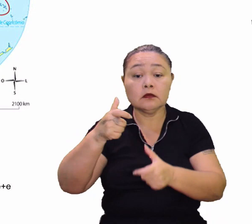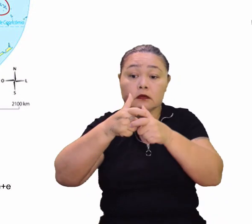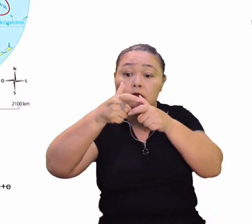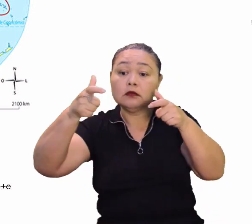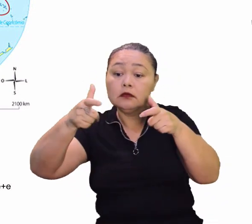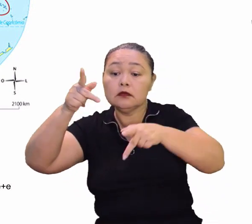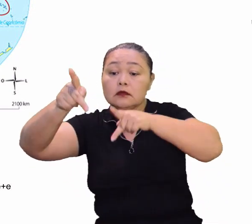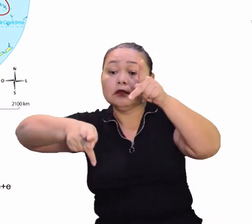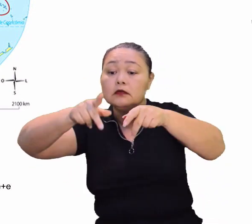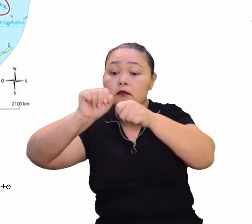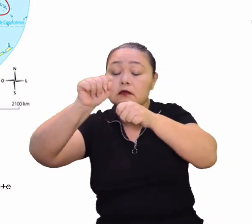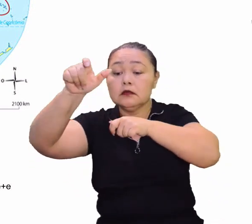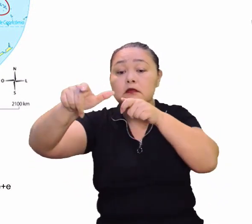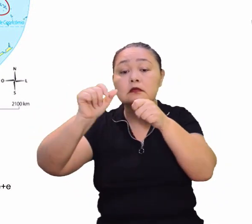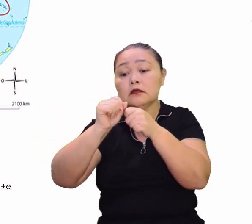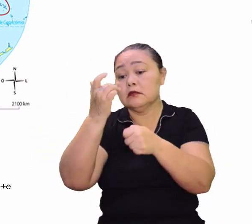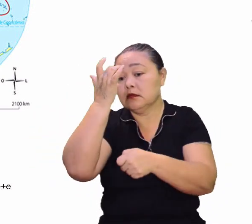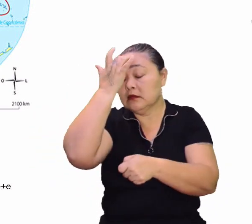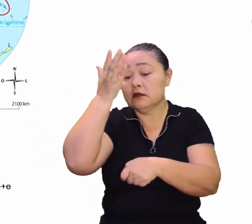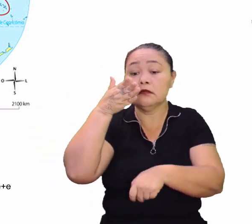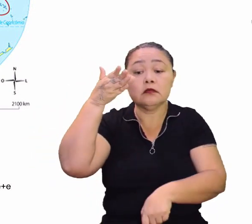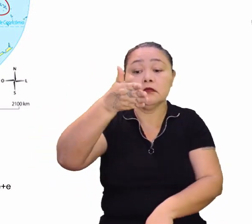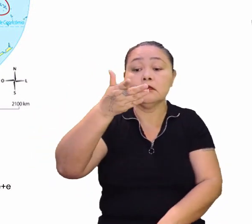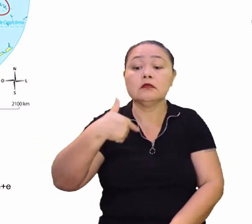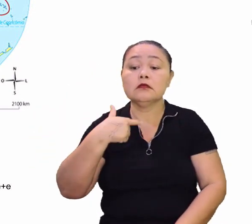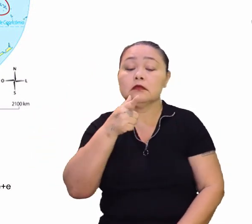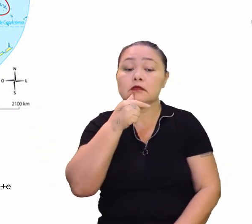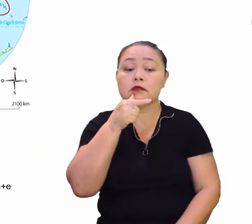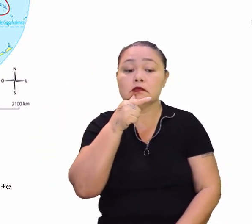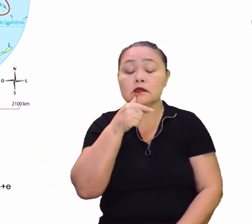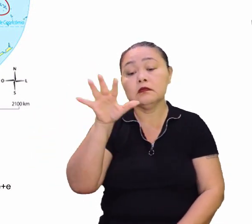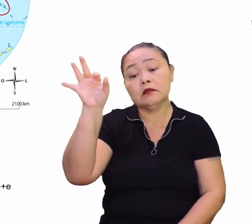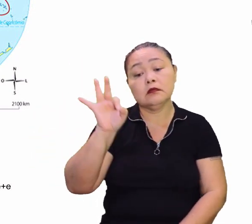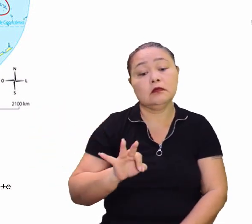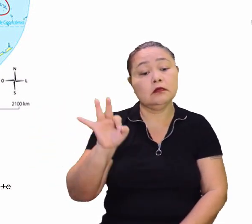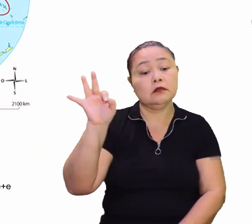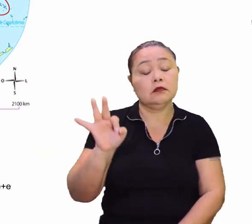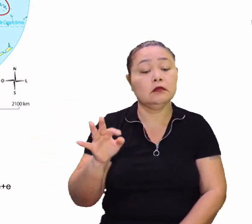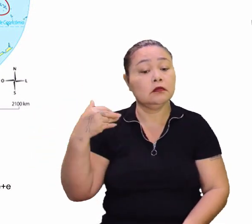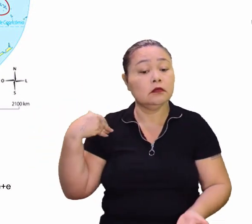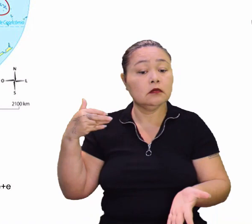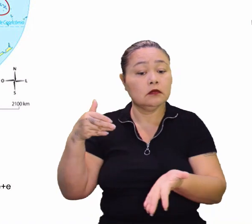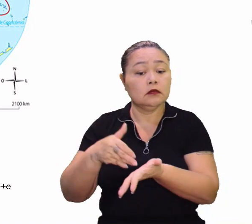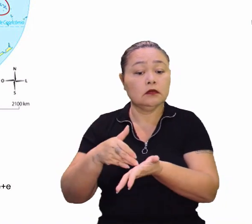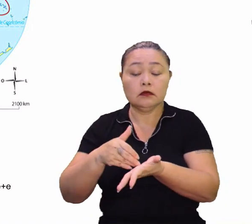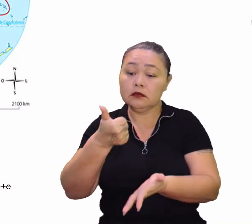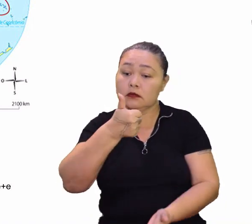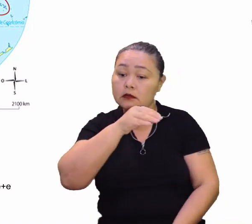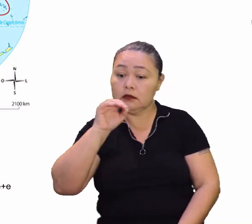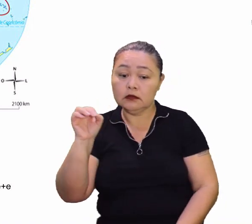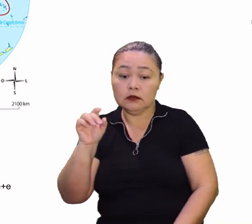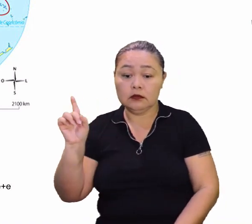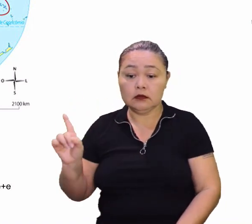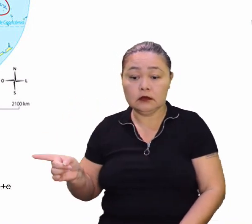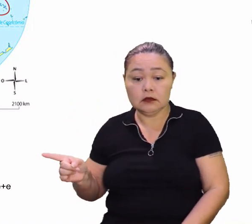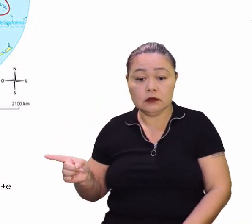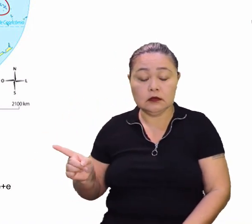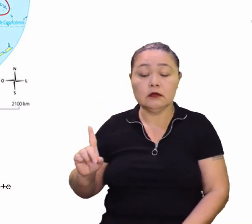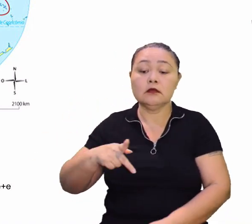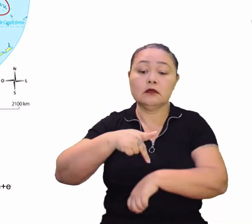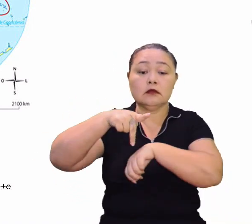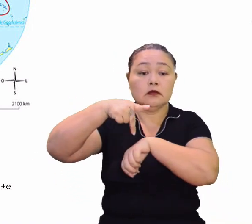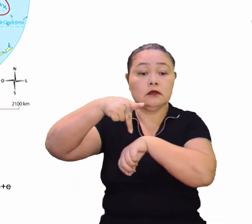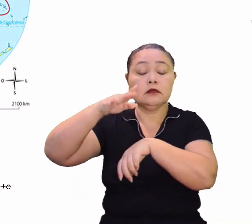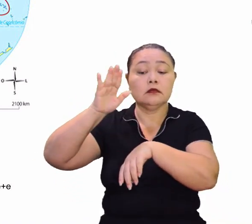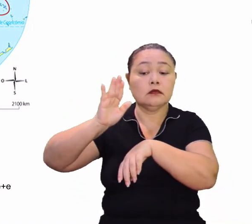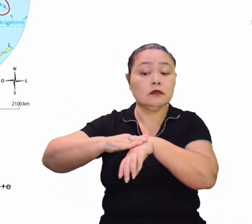crescendo, né? População com acesso face à água. Então, a gente tem o percentual aqui até 100%, né? O país